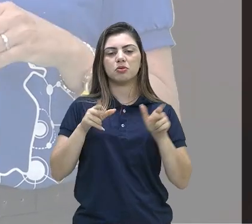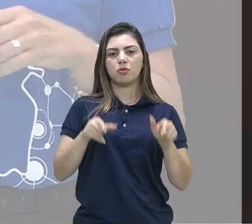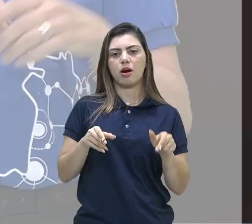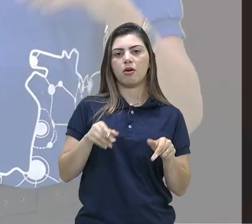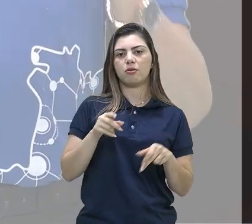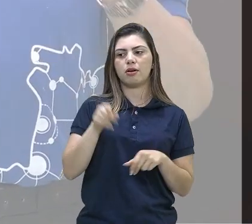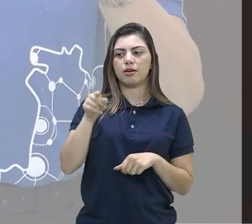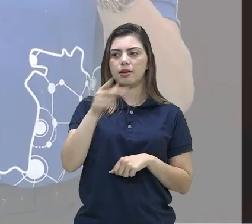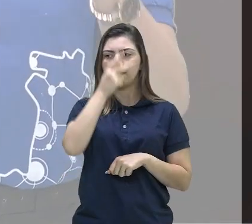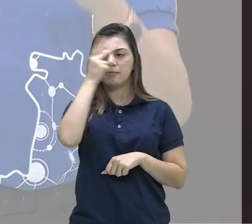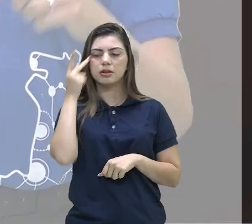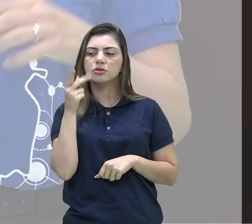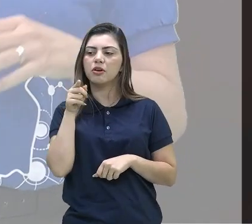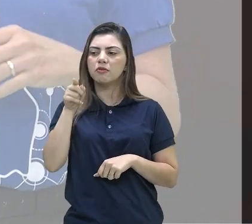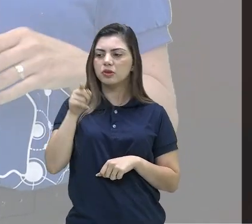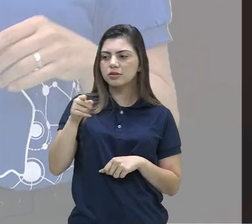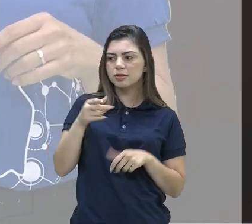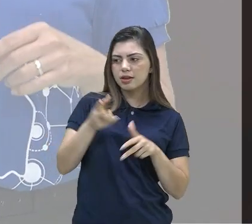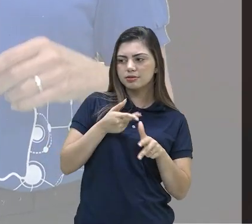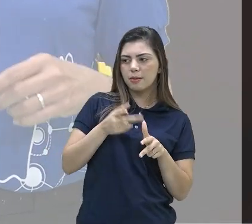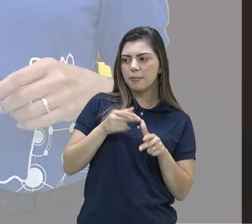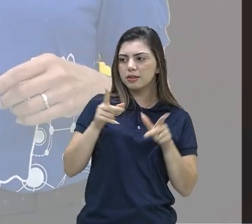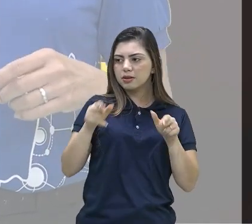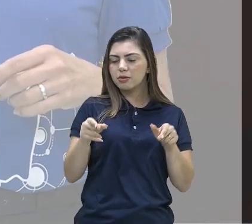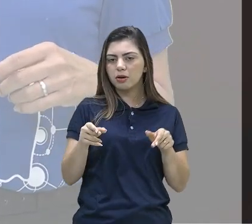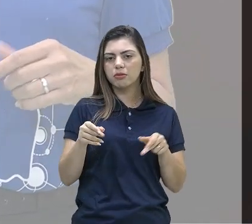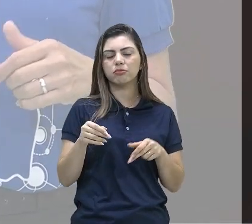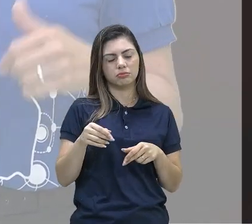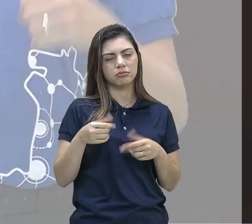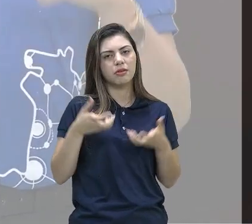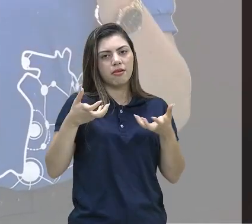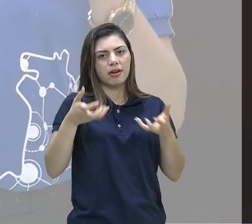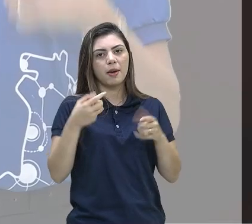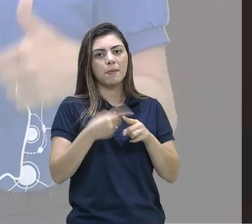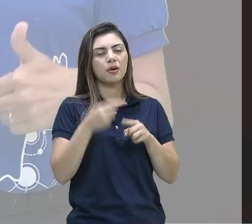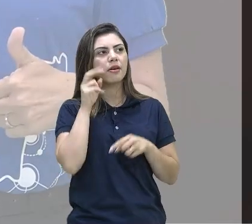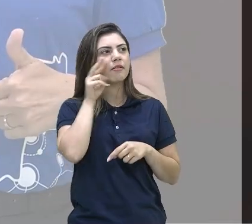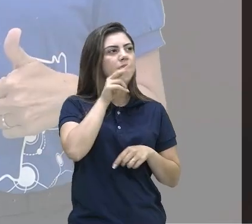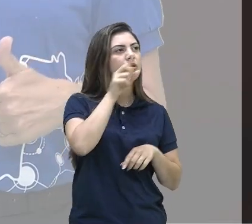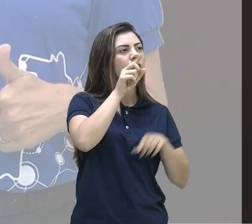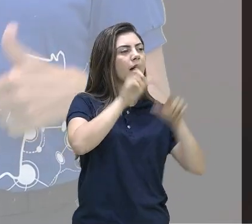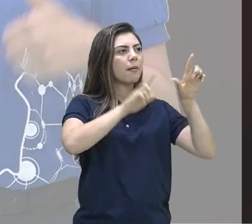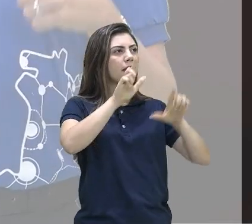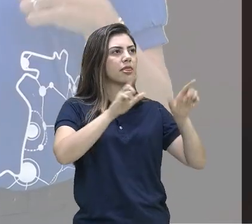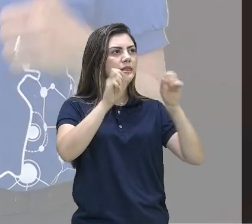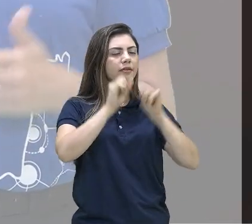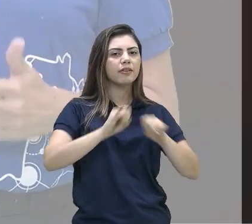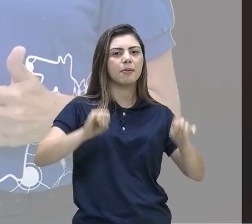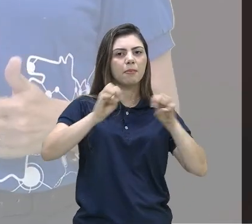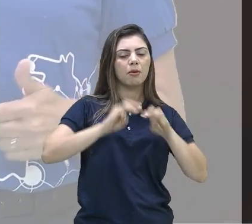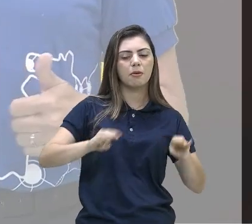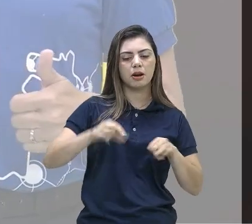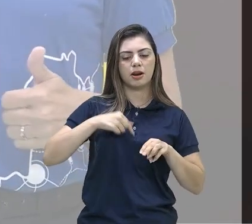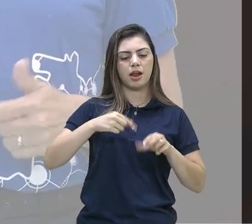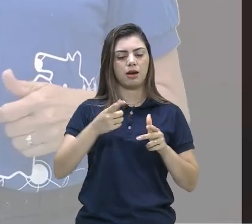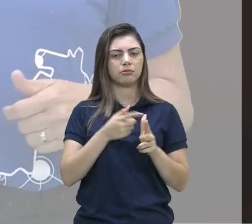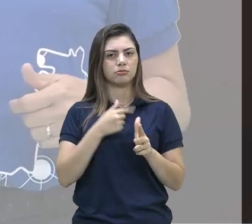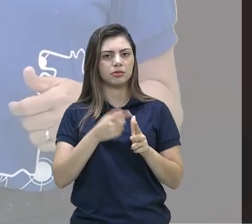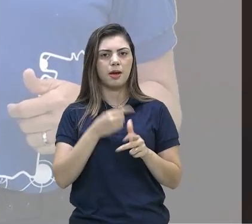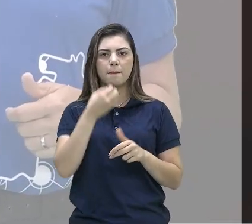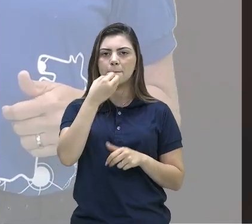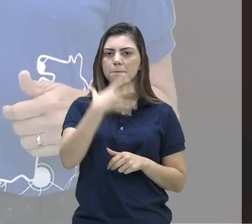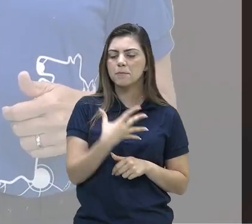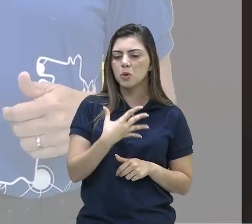que não tem já quer comprar também, porque ele viu na propaganda, disse que o tênis é bom, é durável, é